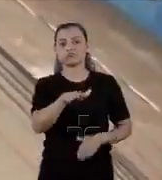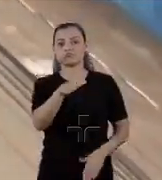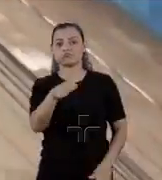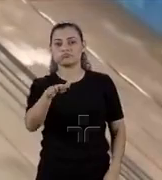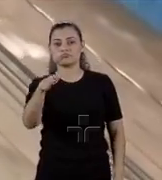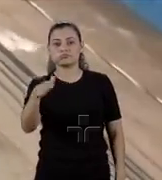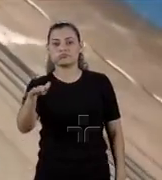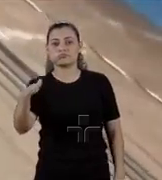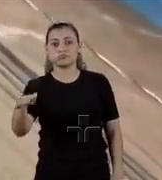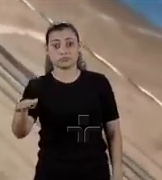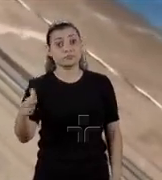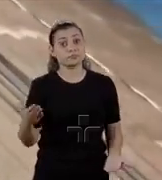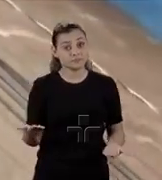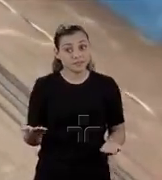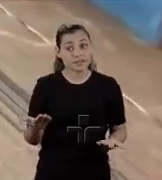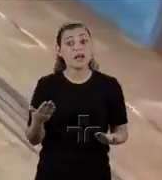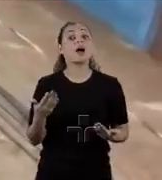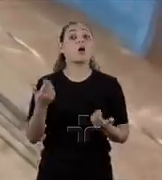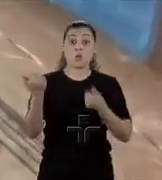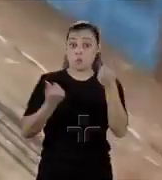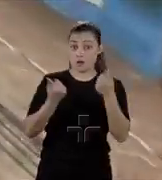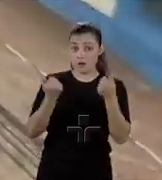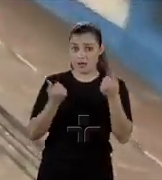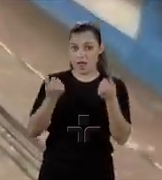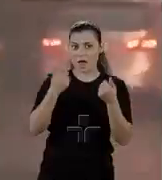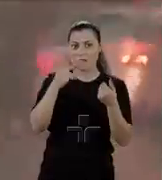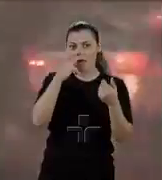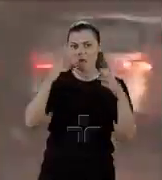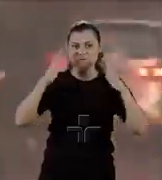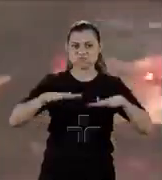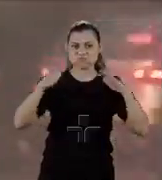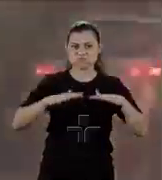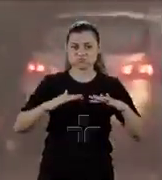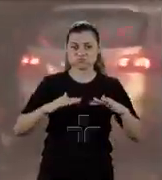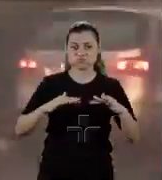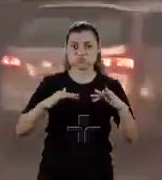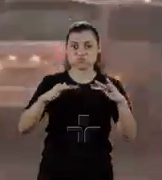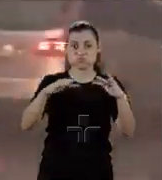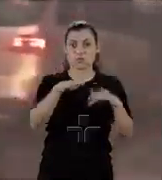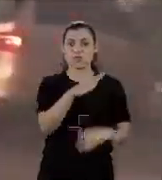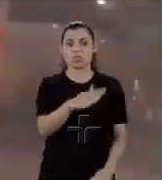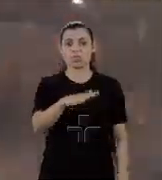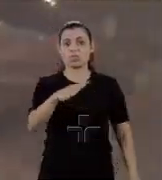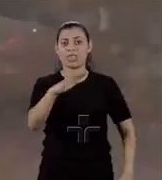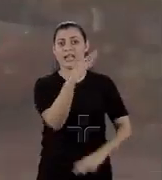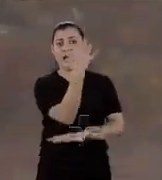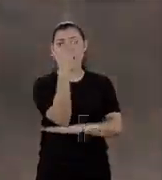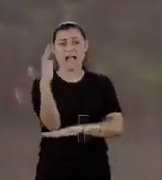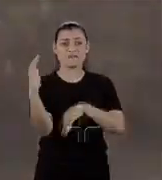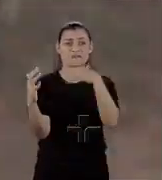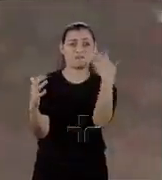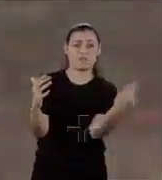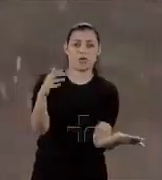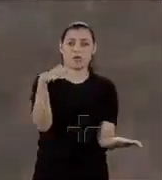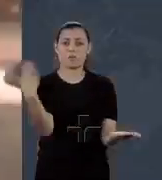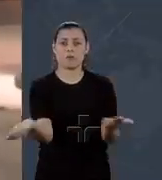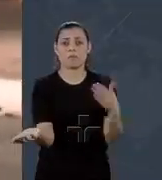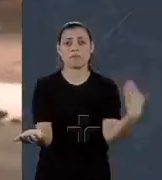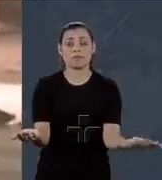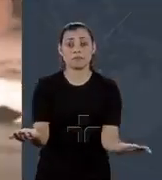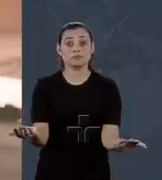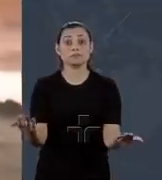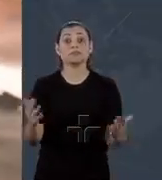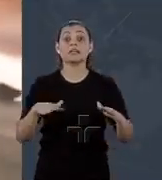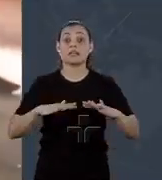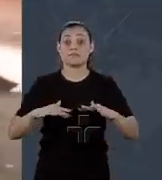Imagens mostram o momento em que carros foram levados pela força da água. Árvores caíram em vários pontos da capital mineira. Após a enchente, carros